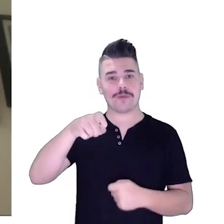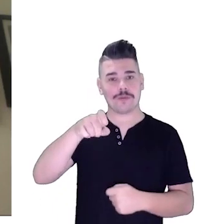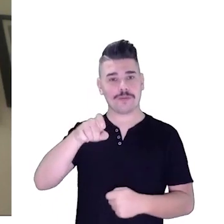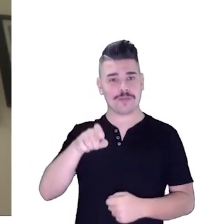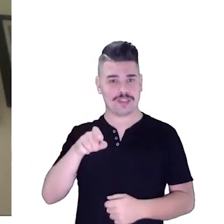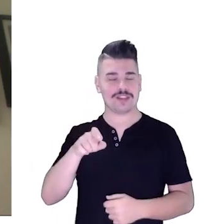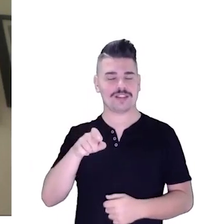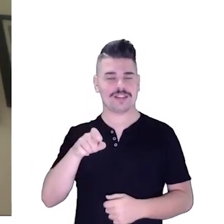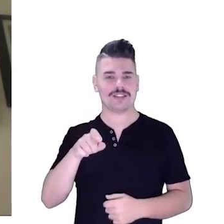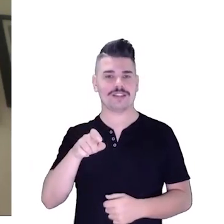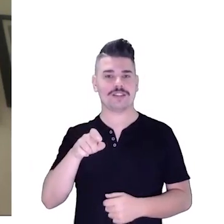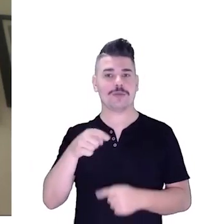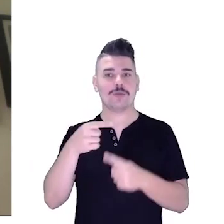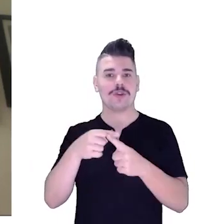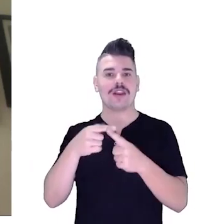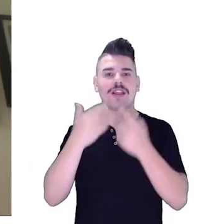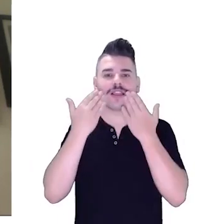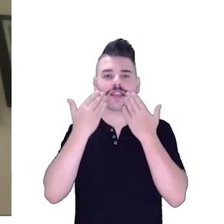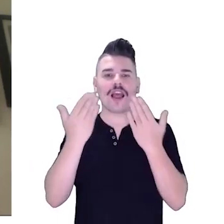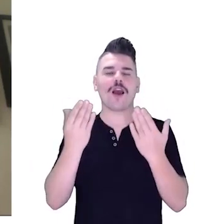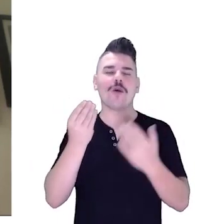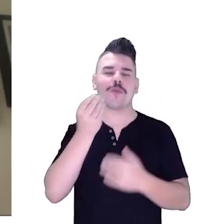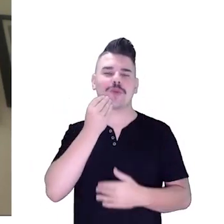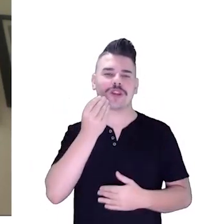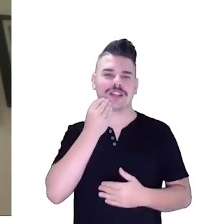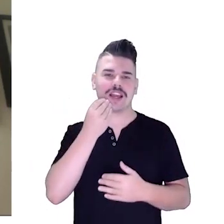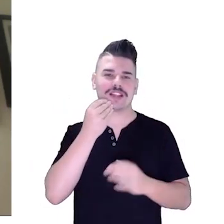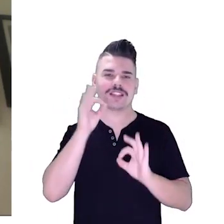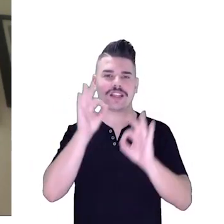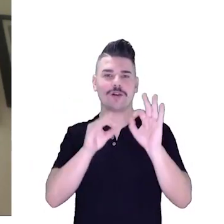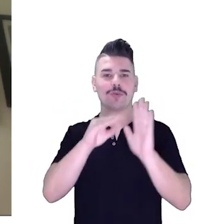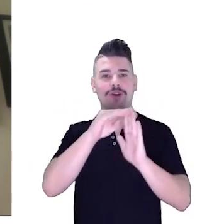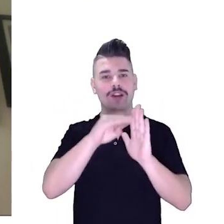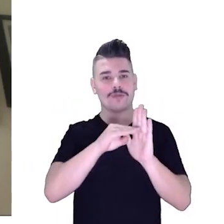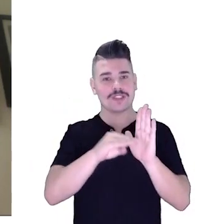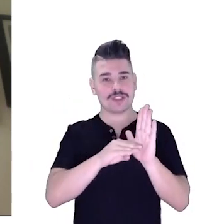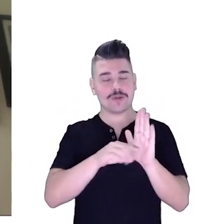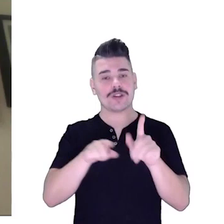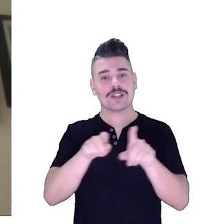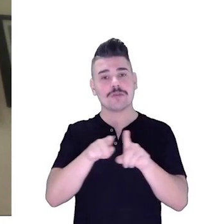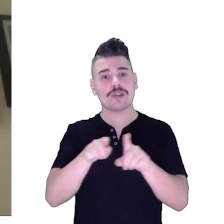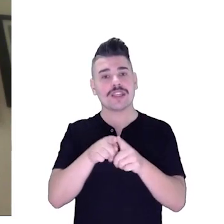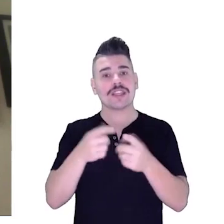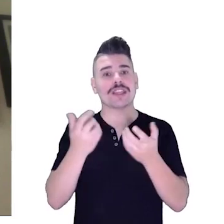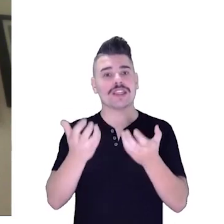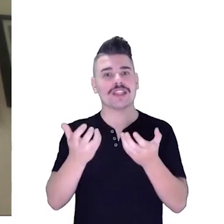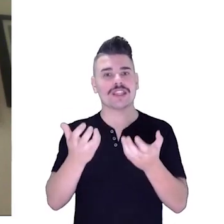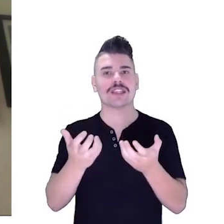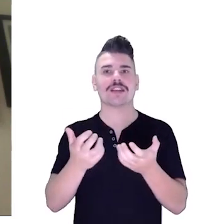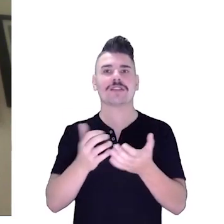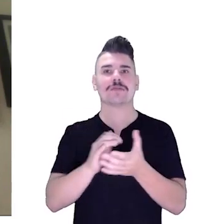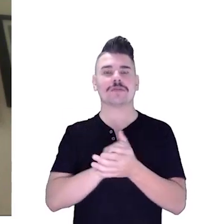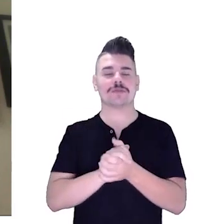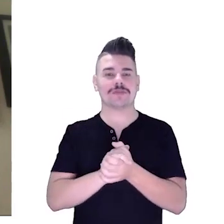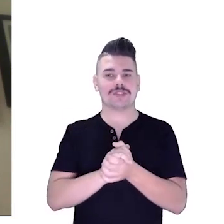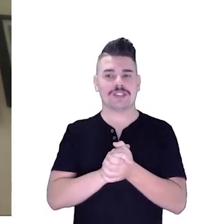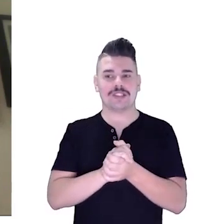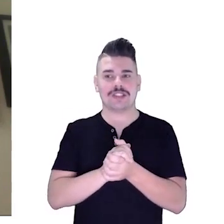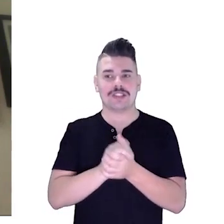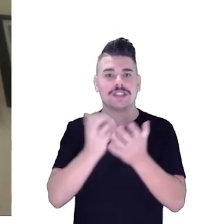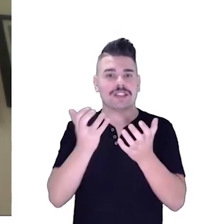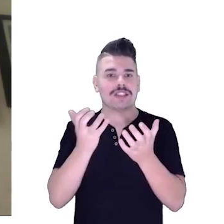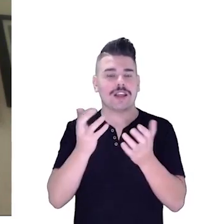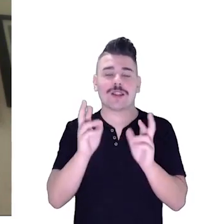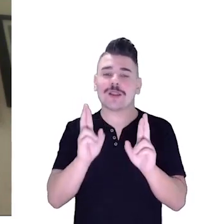ao Mix e ao Goethe por possibilitarem essa programação. E queria